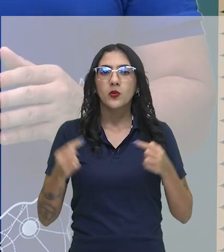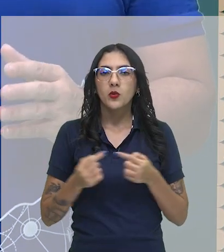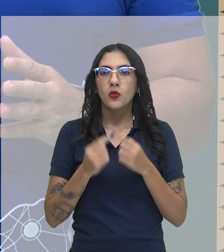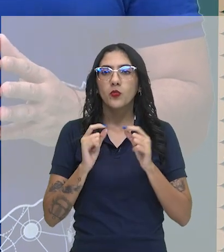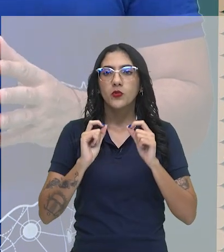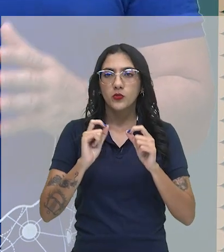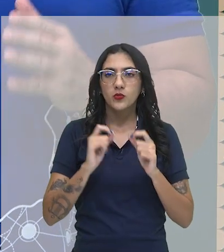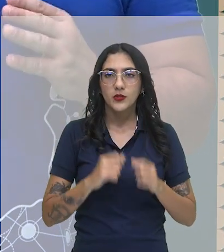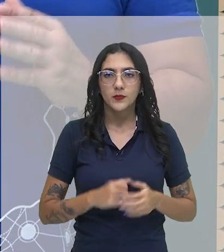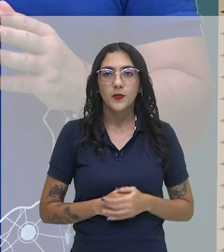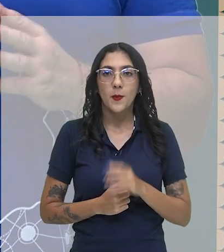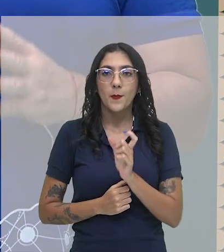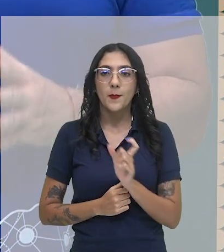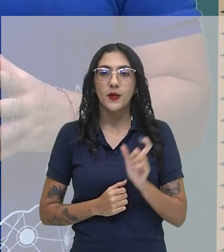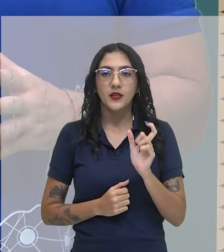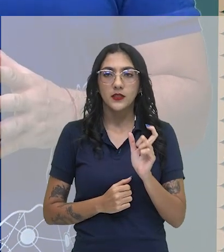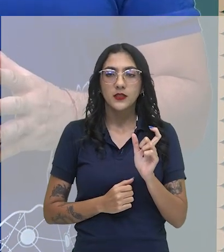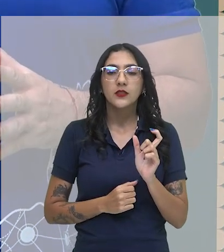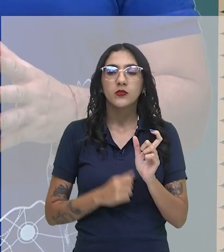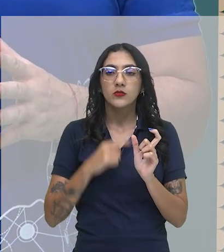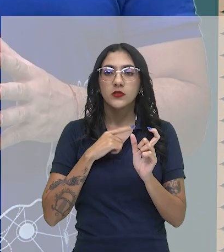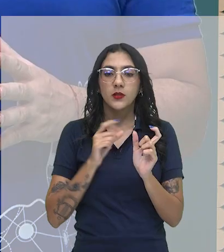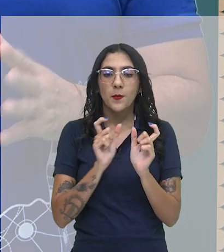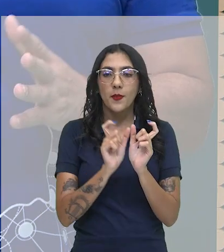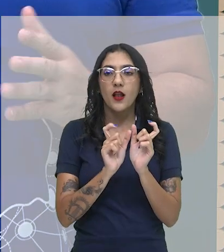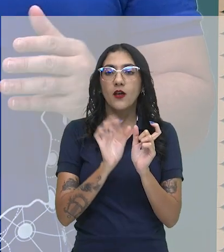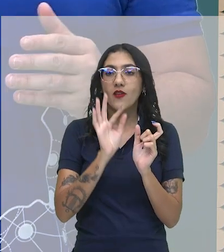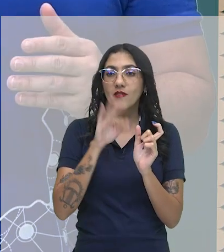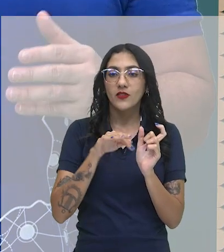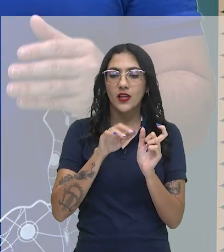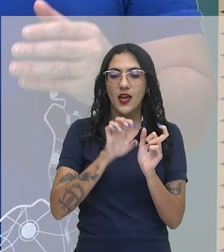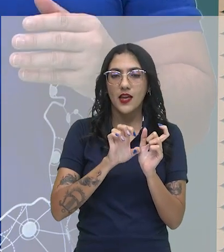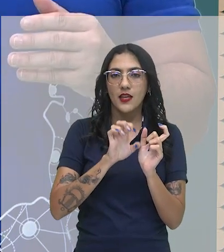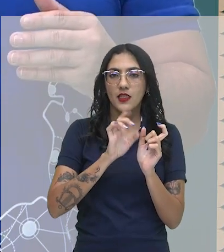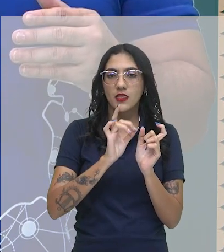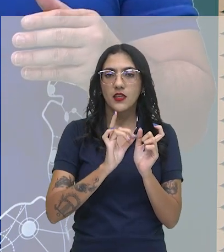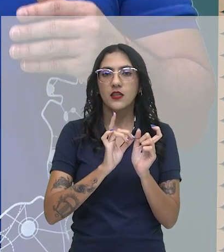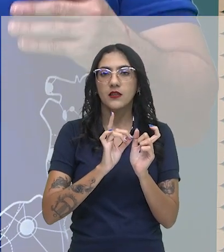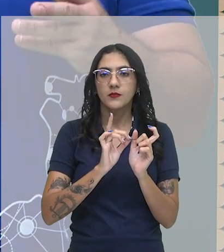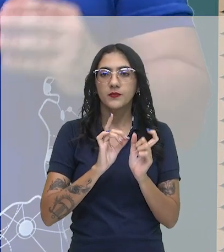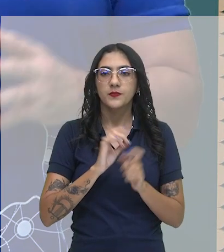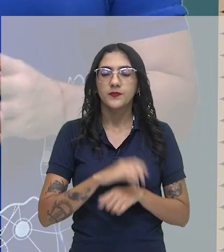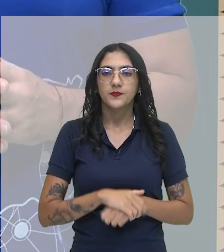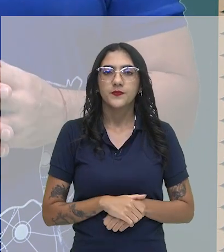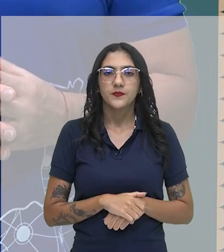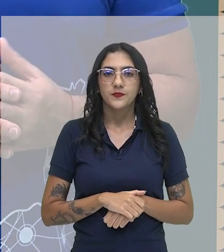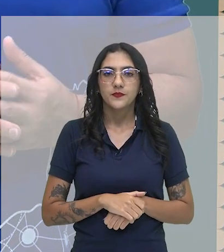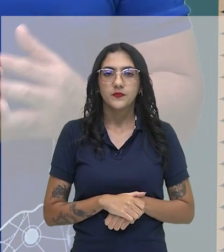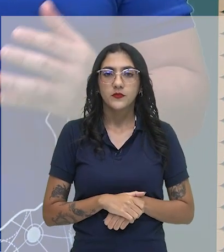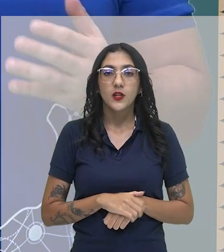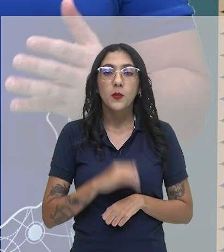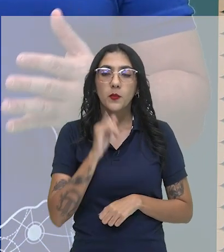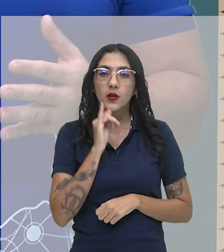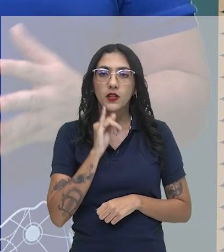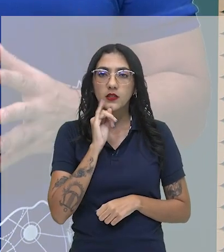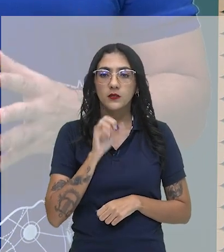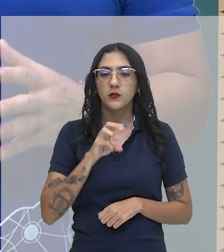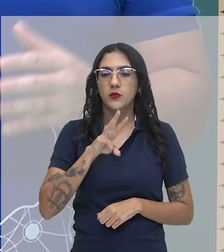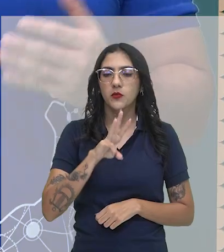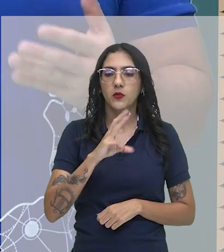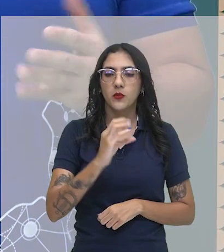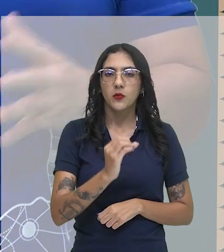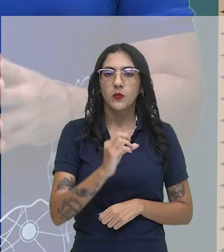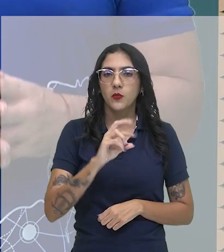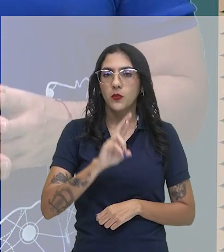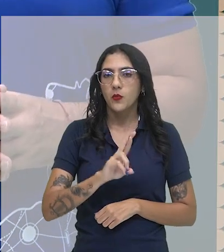é terminado por ed, ok? E nós temos aí como exemplo o verbo work. O